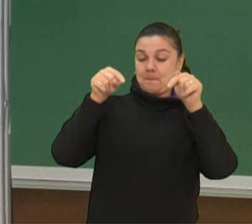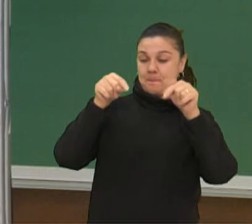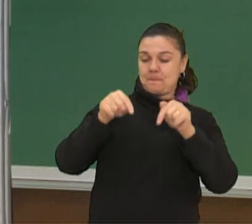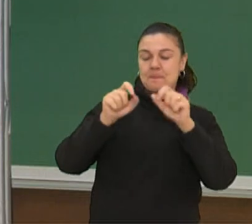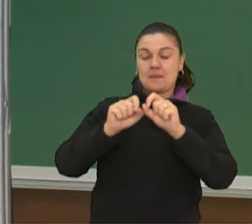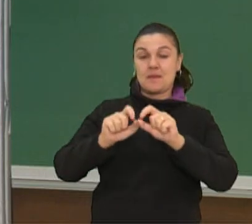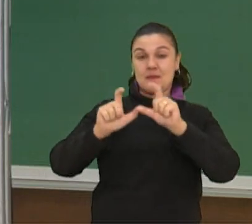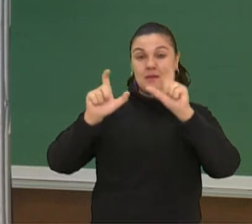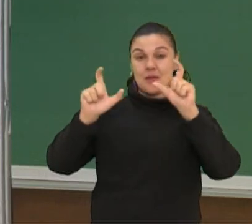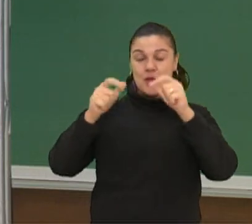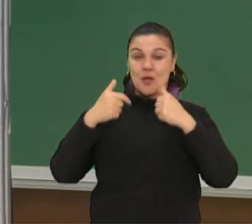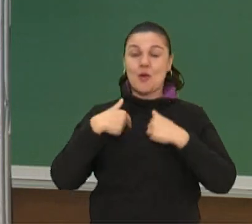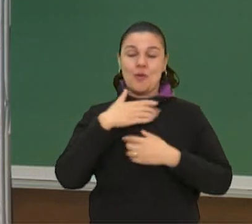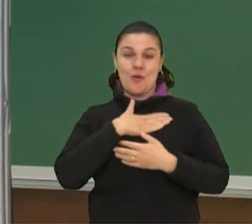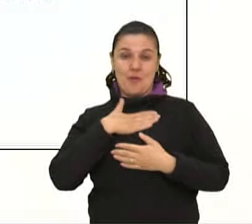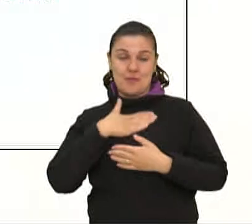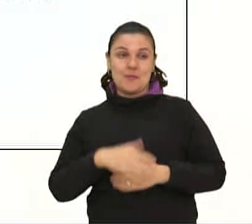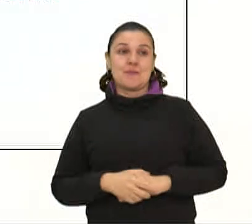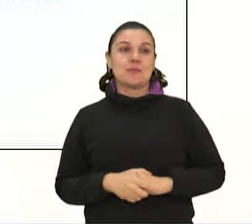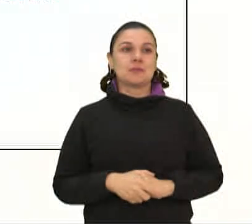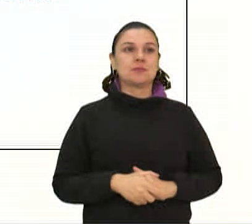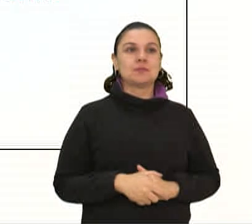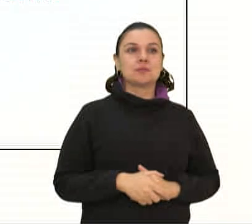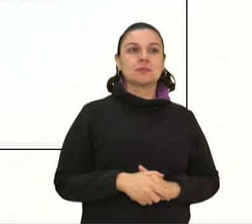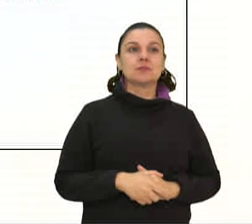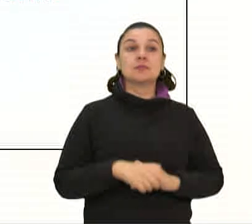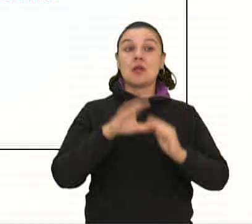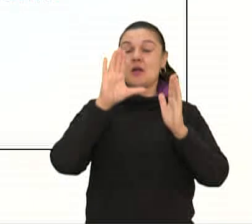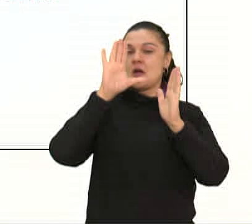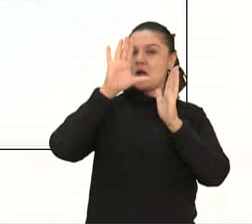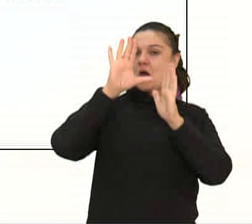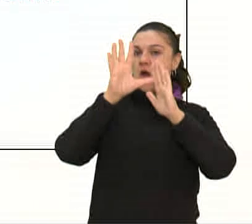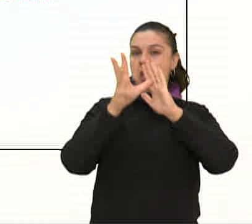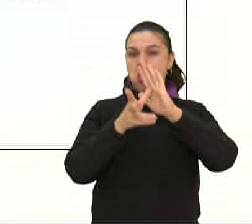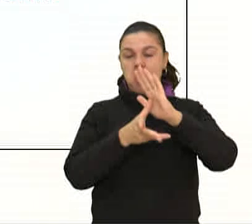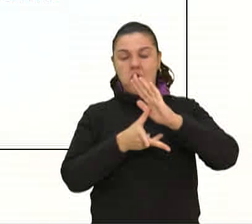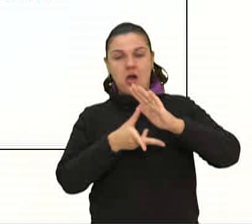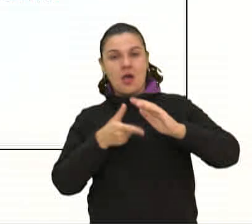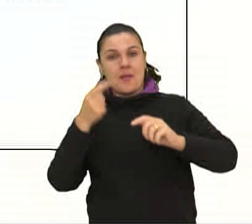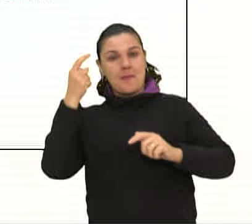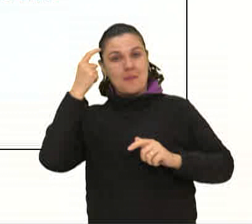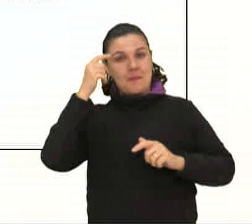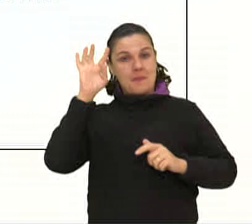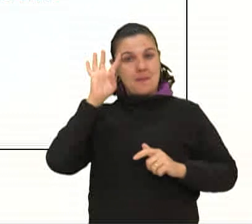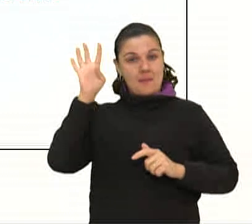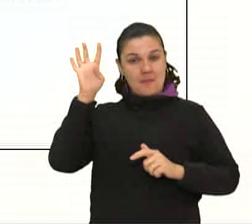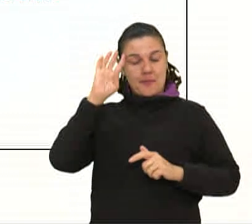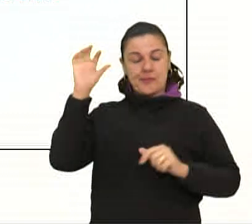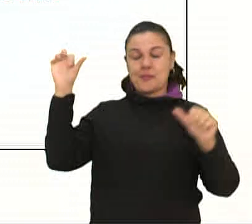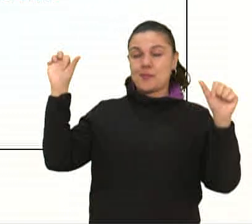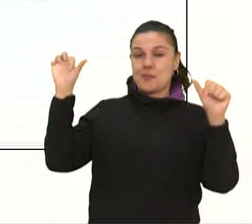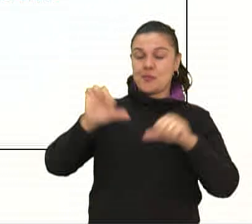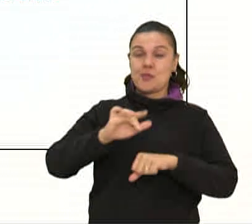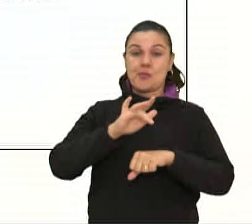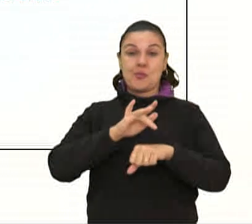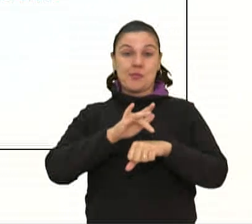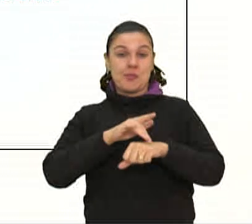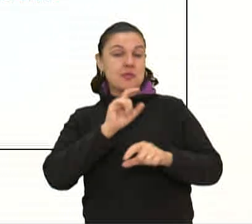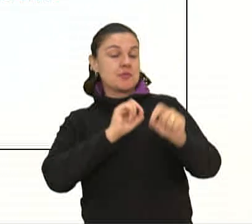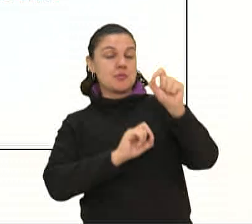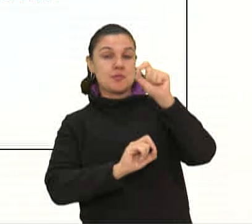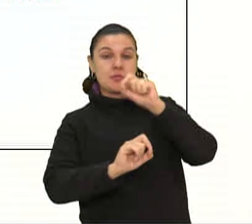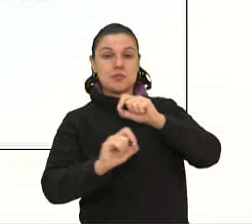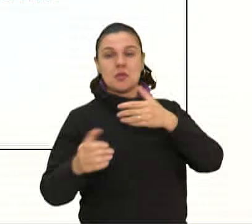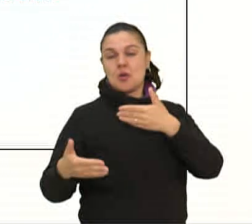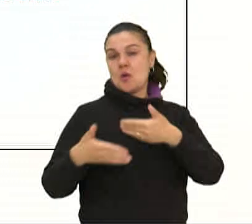por aí? E algumas bem bonitinhas, com slide, com fundo pretinho, outros com fundo transparente, bem legal, né? Então, veja lá